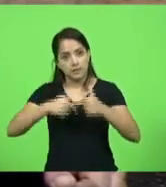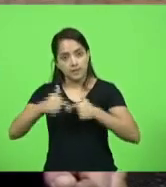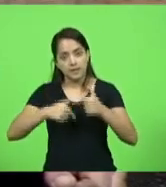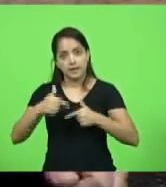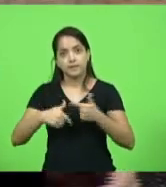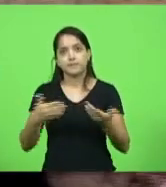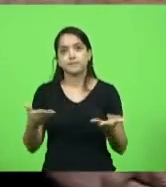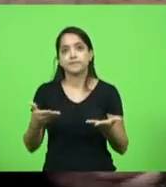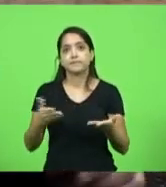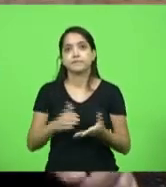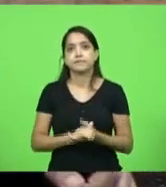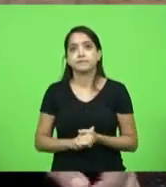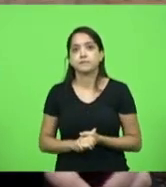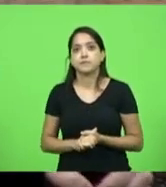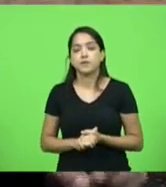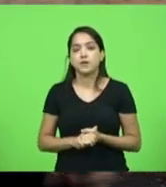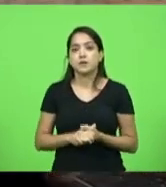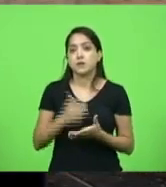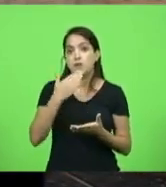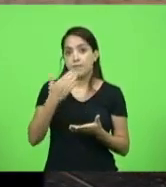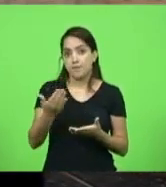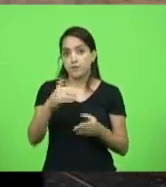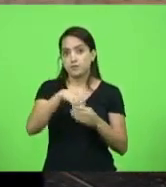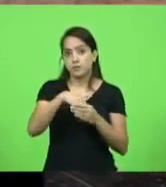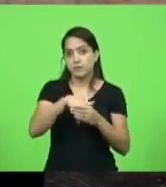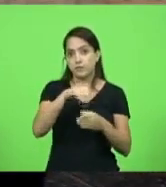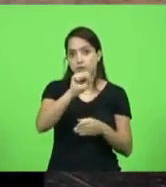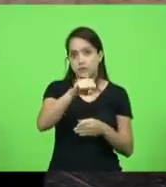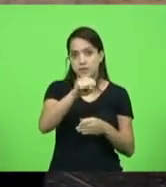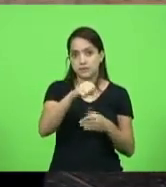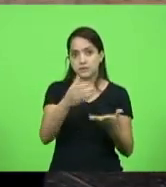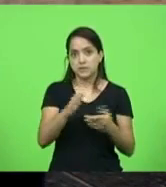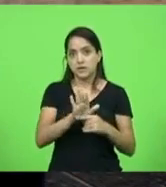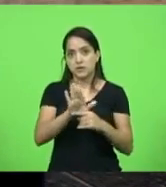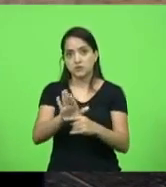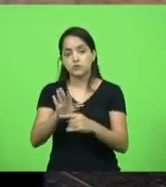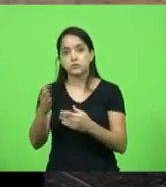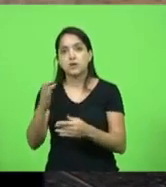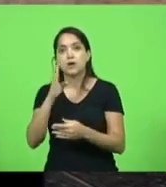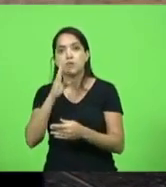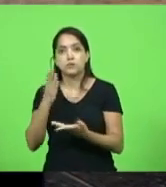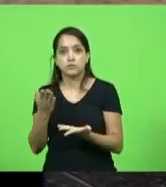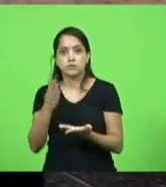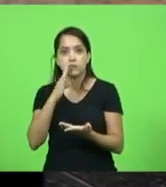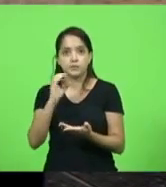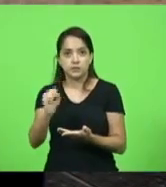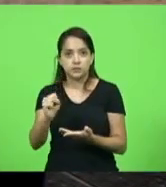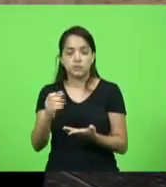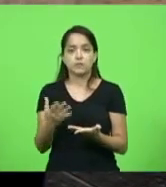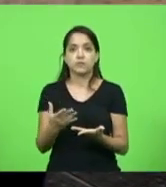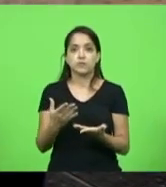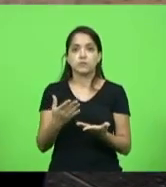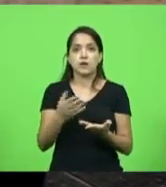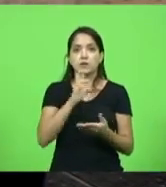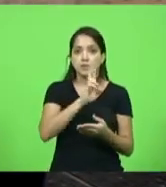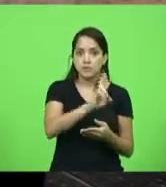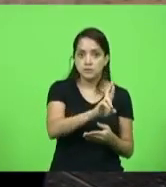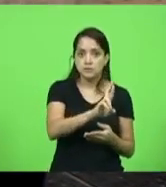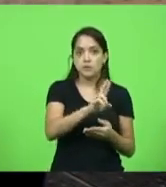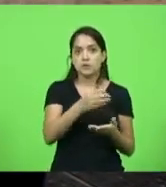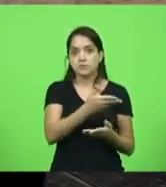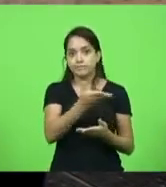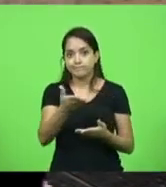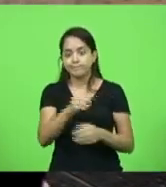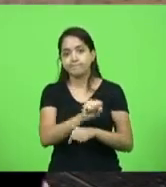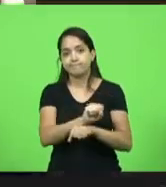agora. Tá joia? Então, peço que votem sim aí, vamos ajudar aí o deputado Bruno a dar uma resposta, mesmo que seja negativa, para essas pessoas que estão